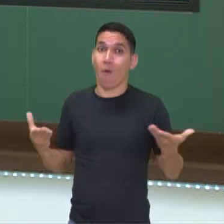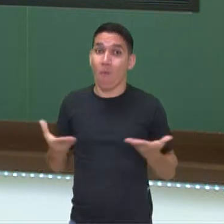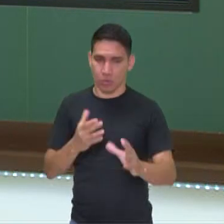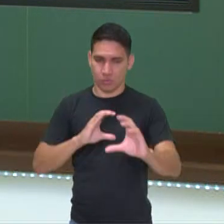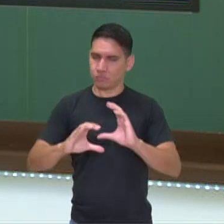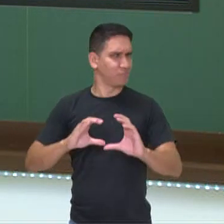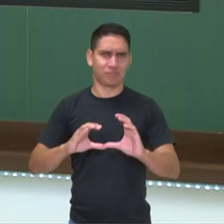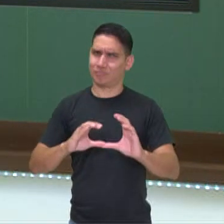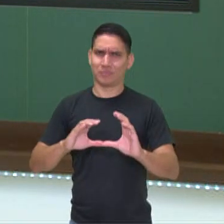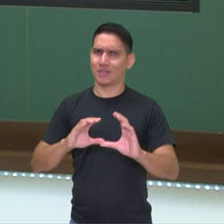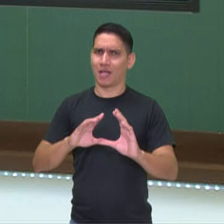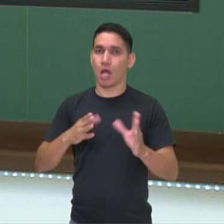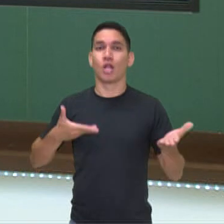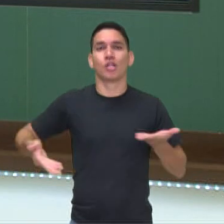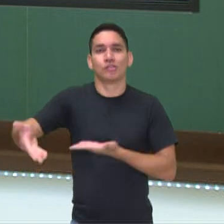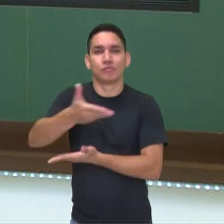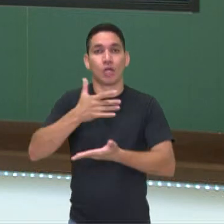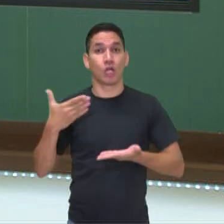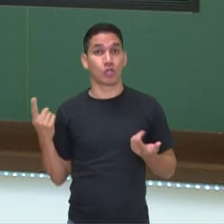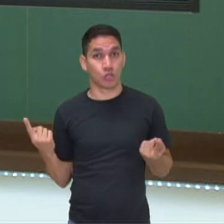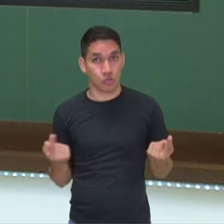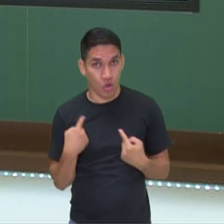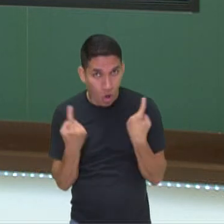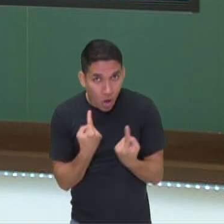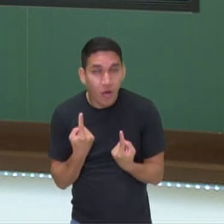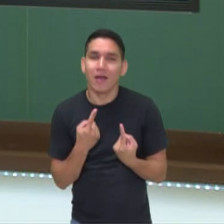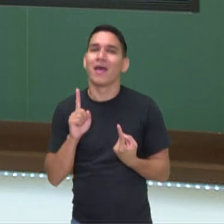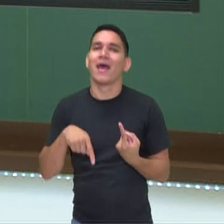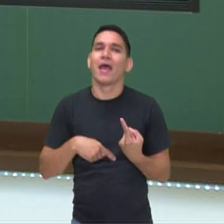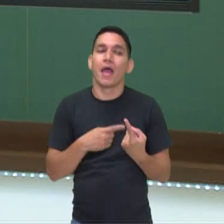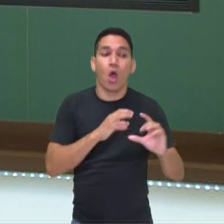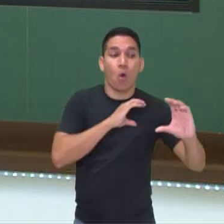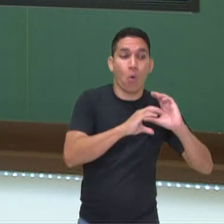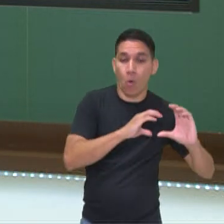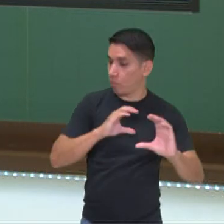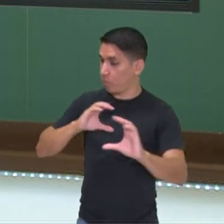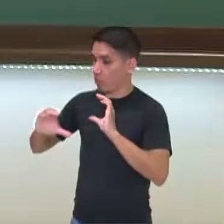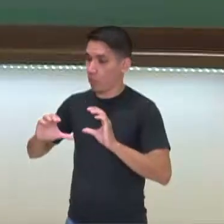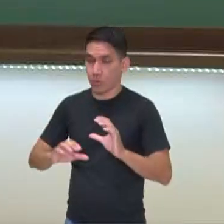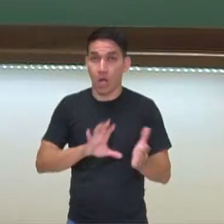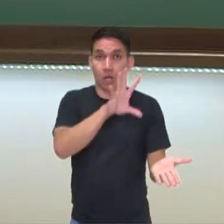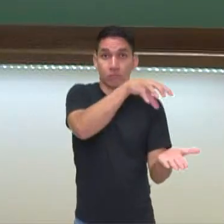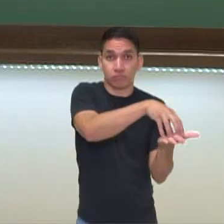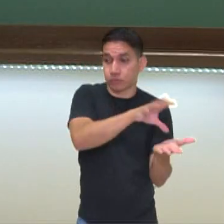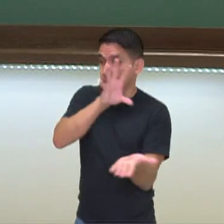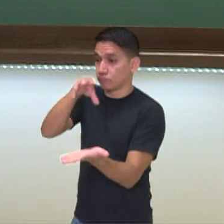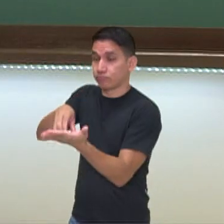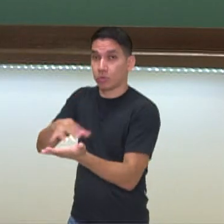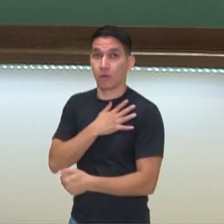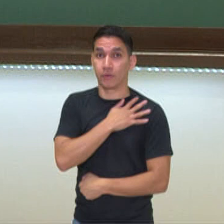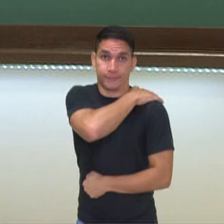criada principalmente para que pudesse haver a comunicação entre bases militares. E essa comunicação que ocorria entre as